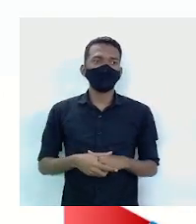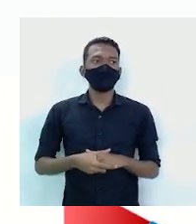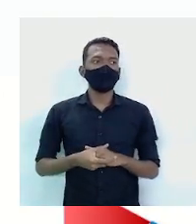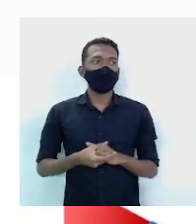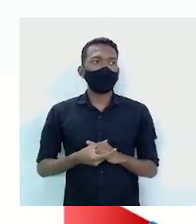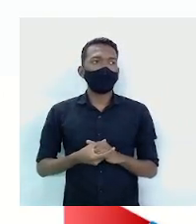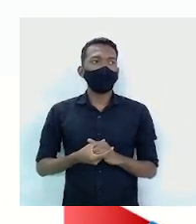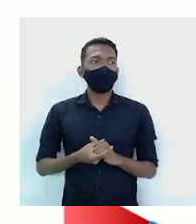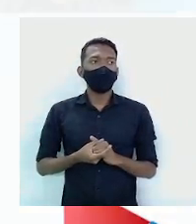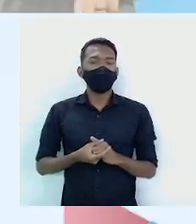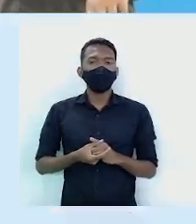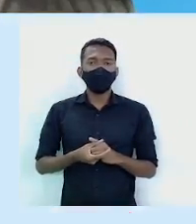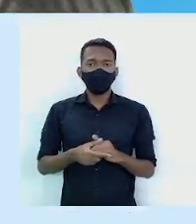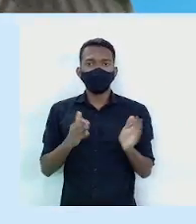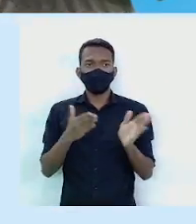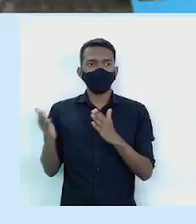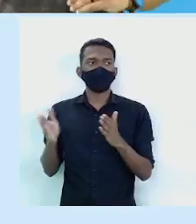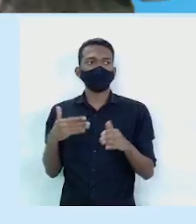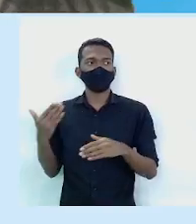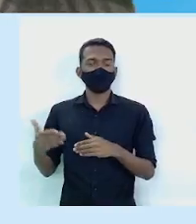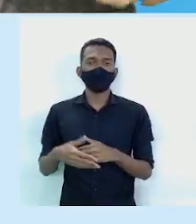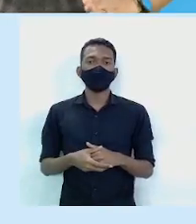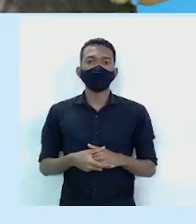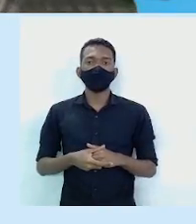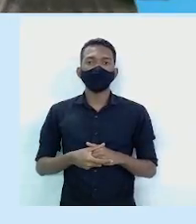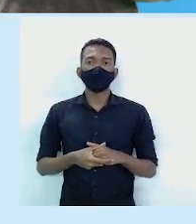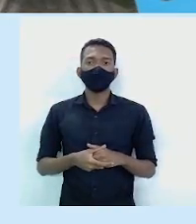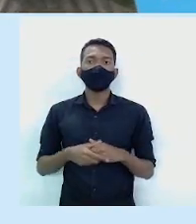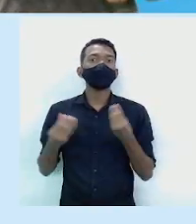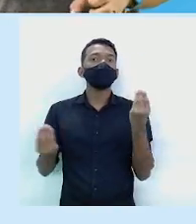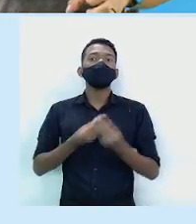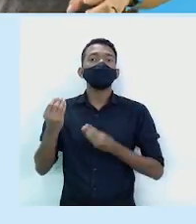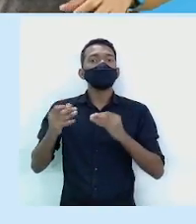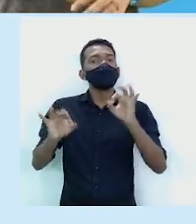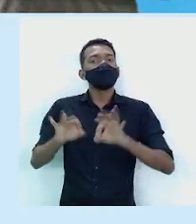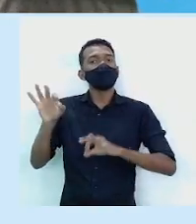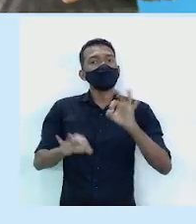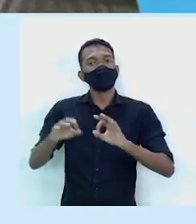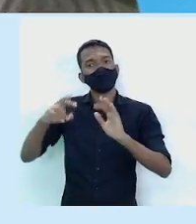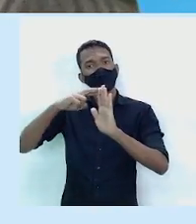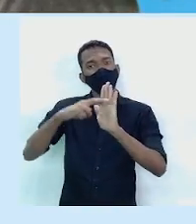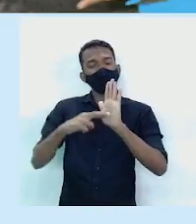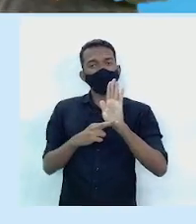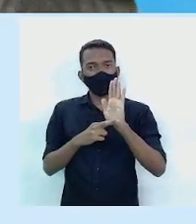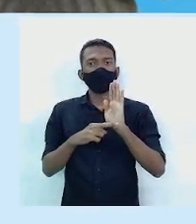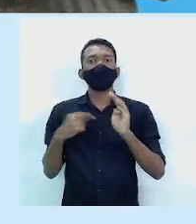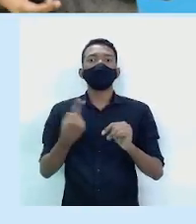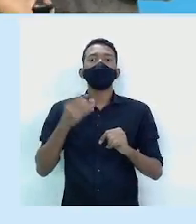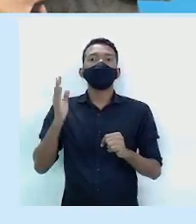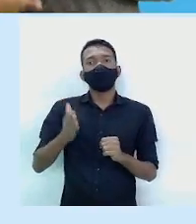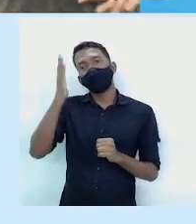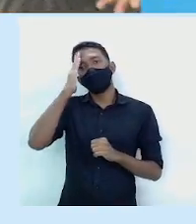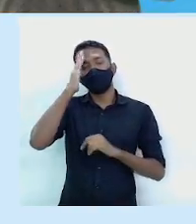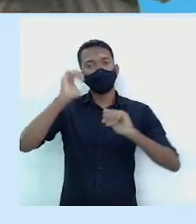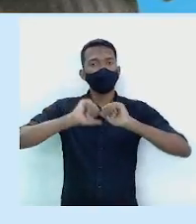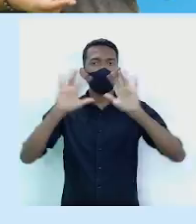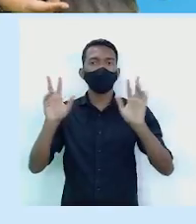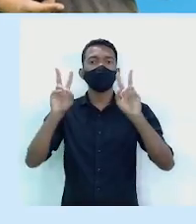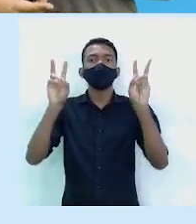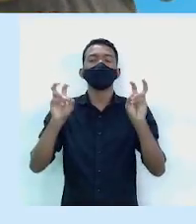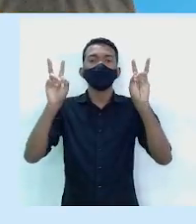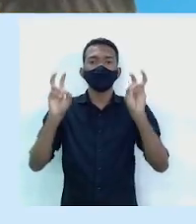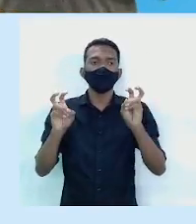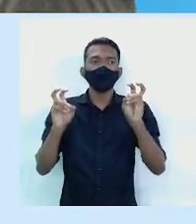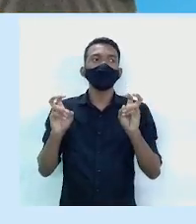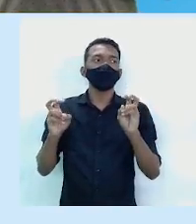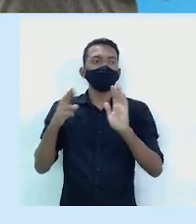Seguindo adiante, olha só. Como planejar um roteiro? Então a gente já entendeu a importância do roteiro, o que é um